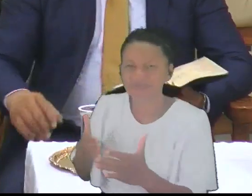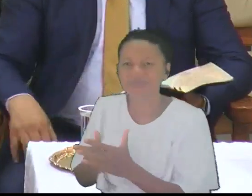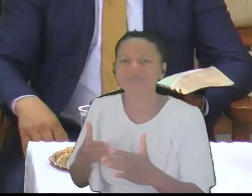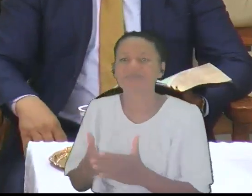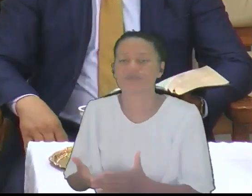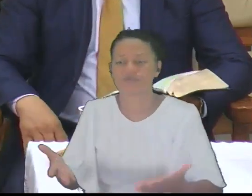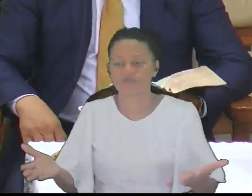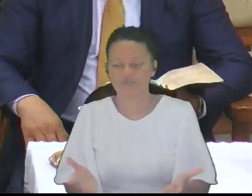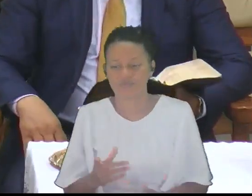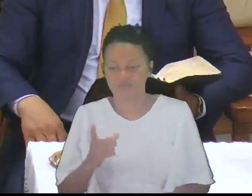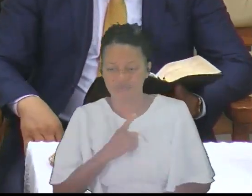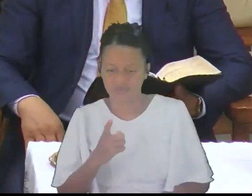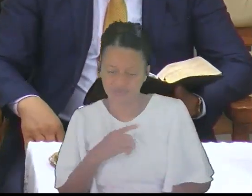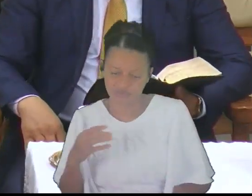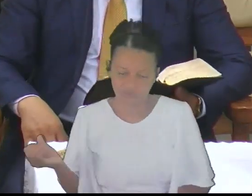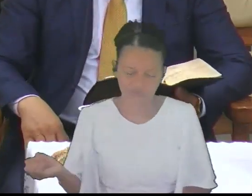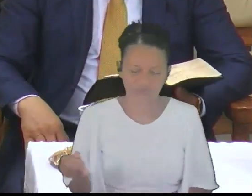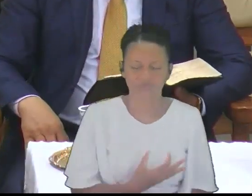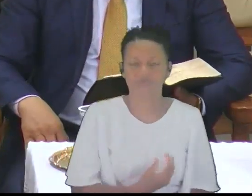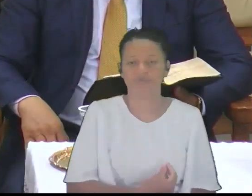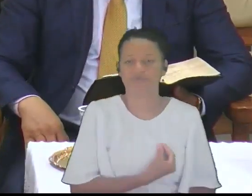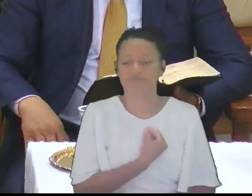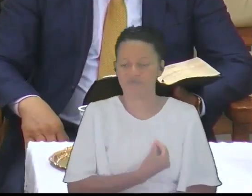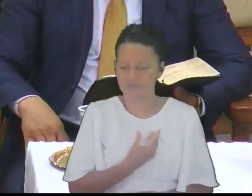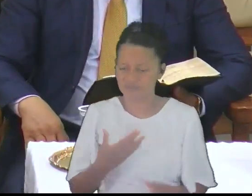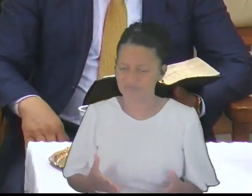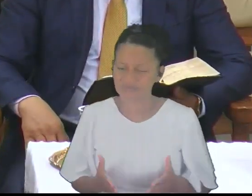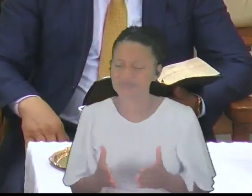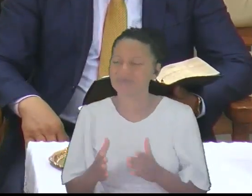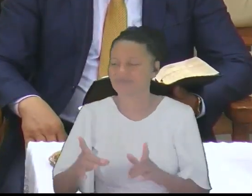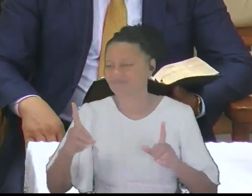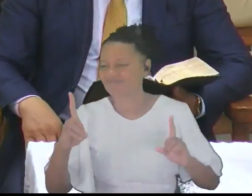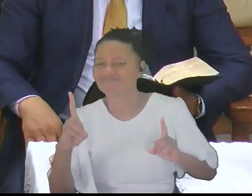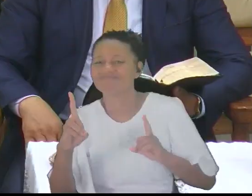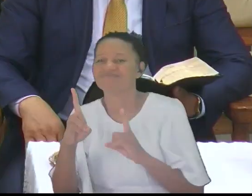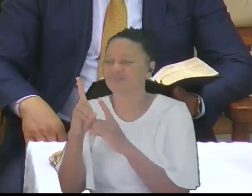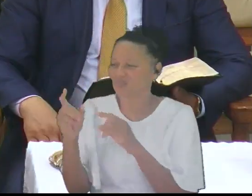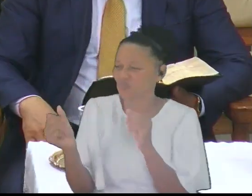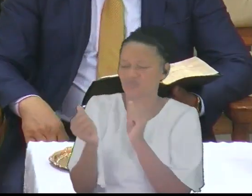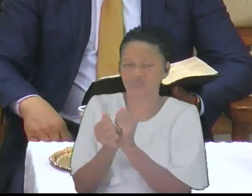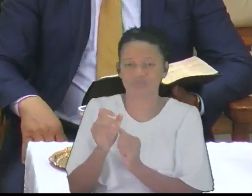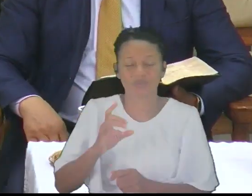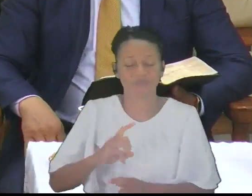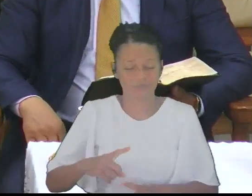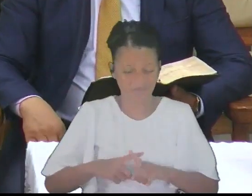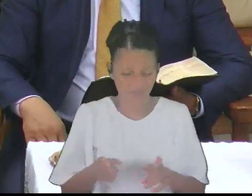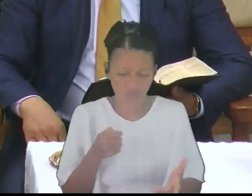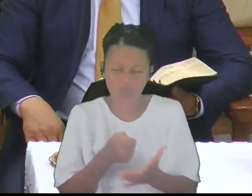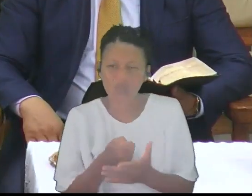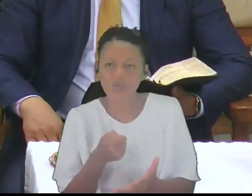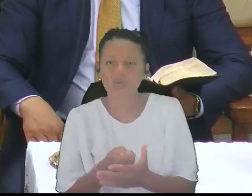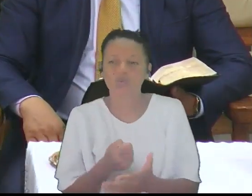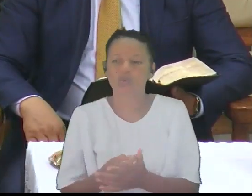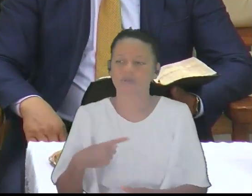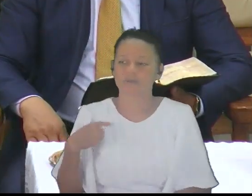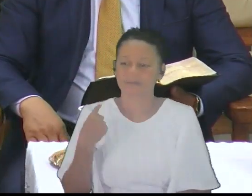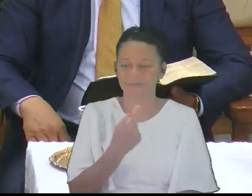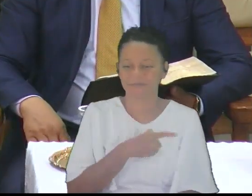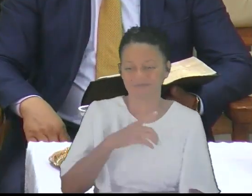temos hoje um novo e vivo caminho para nos aproximarmos de Deus, mas Ele exige de nós que nós